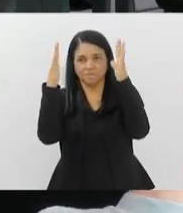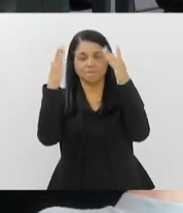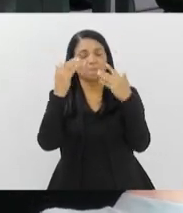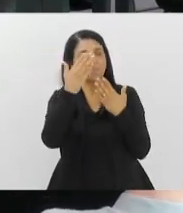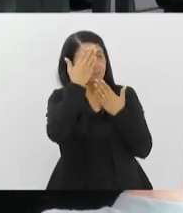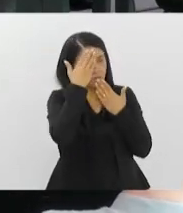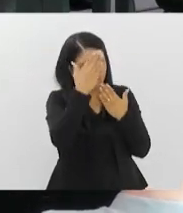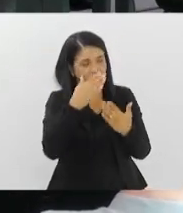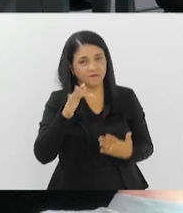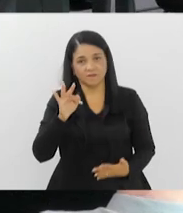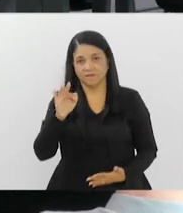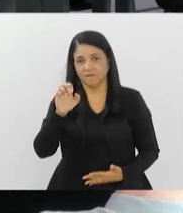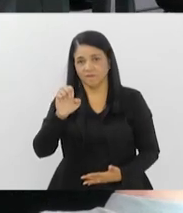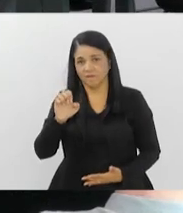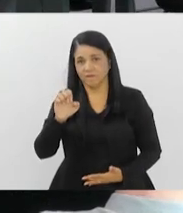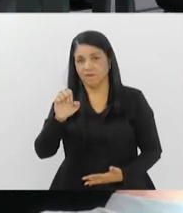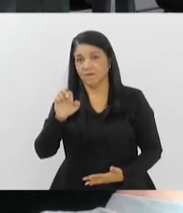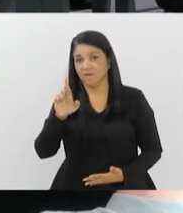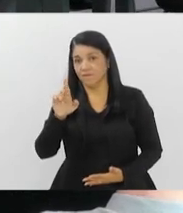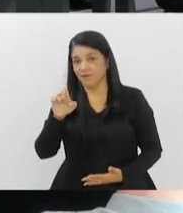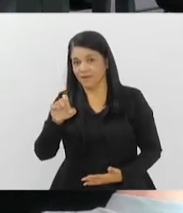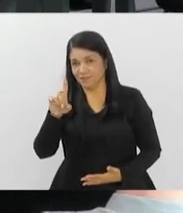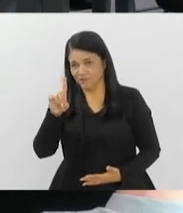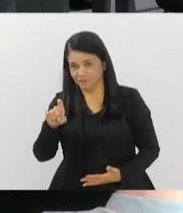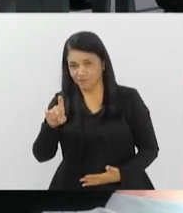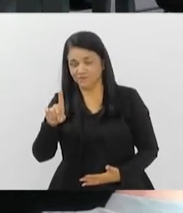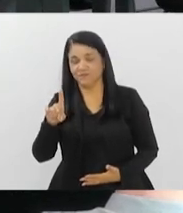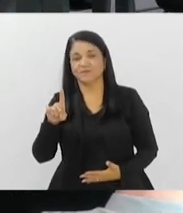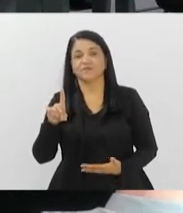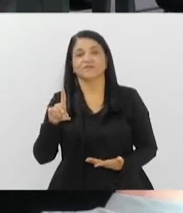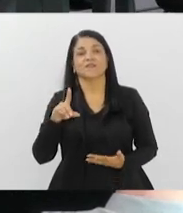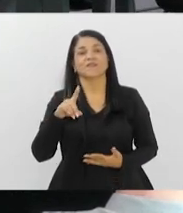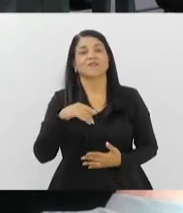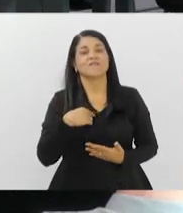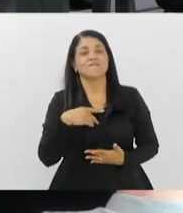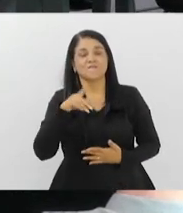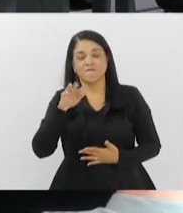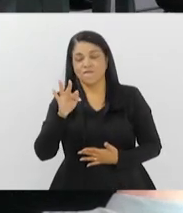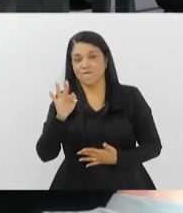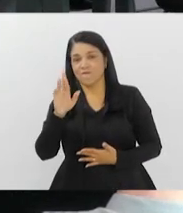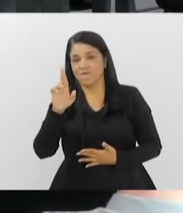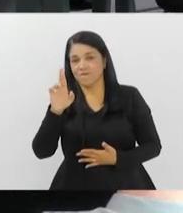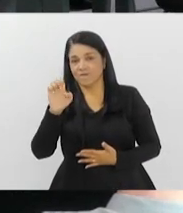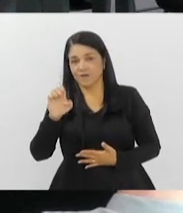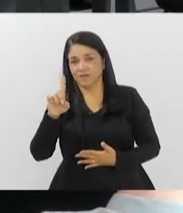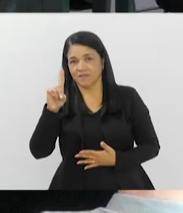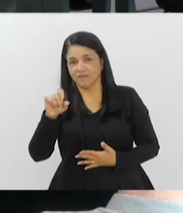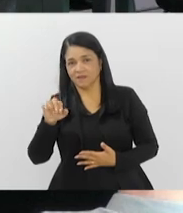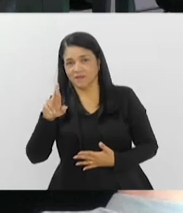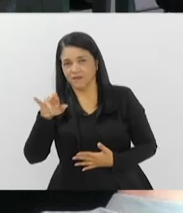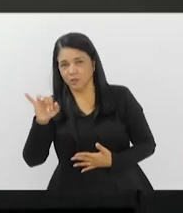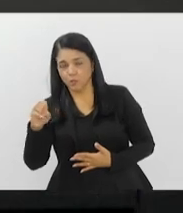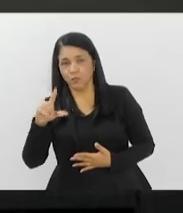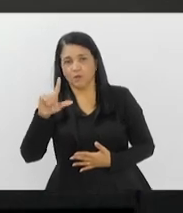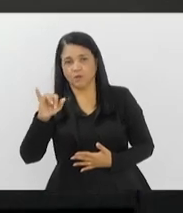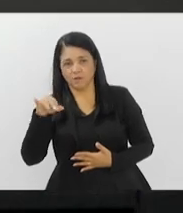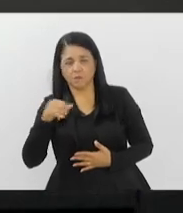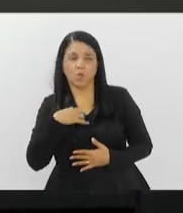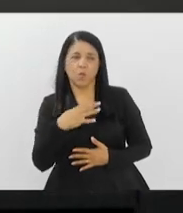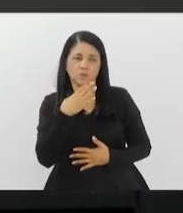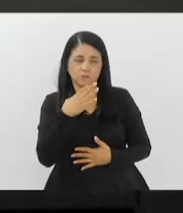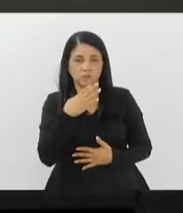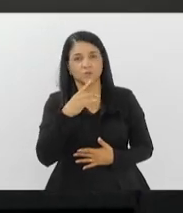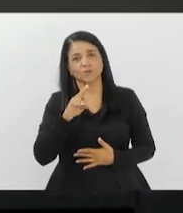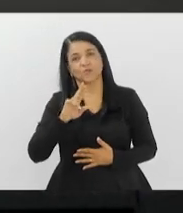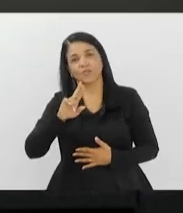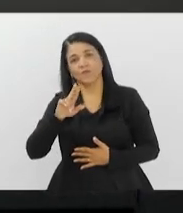Obrigada, Fred. Frederico Lima, que a gente carinhosamente chama de Fred e é conhecido como Fred, né?